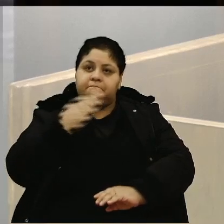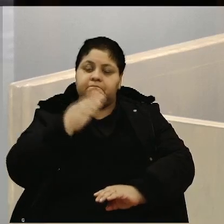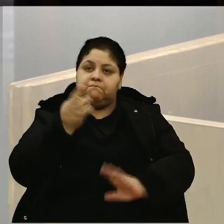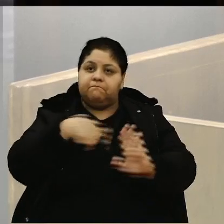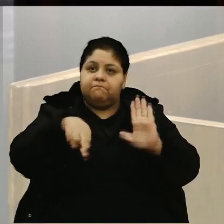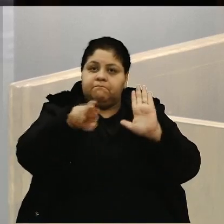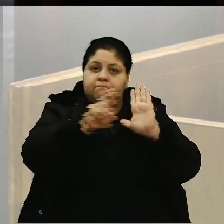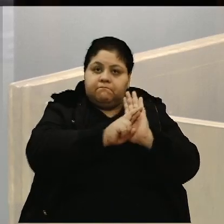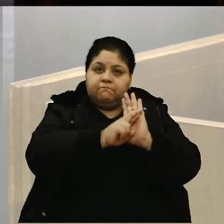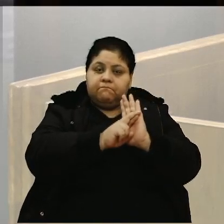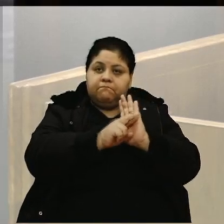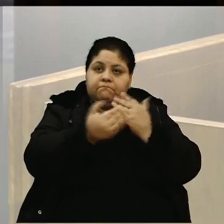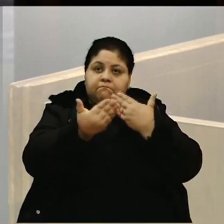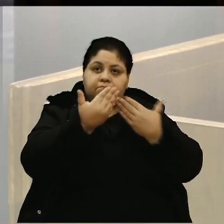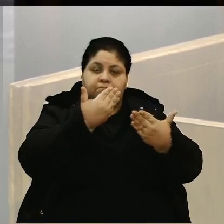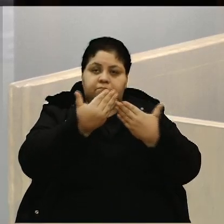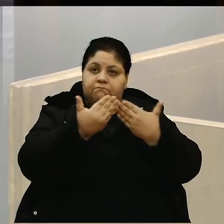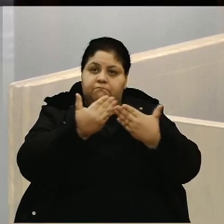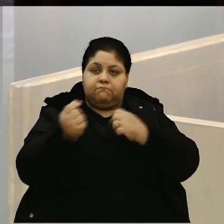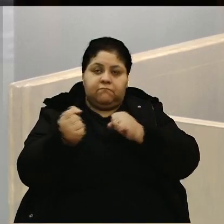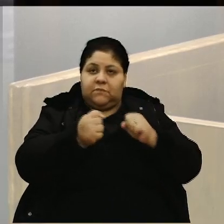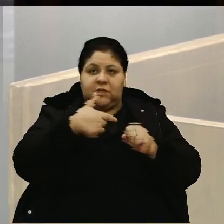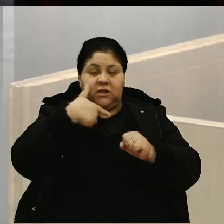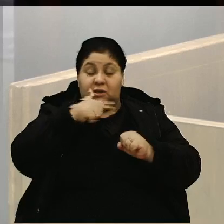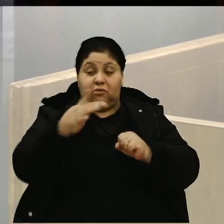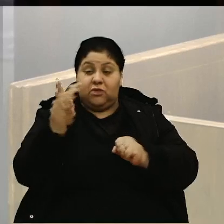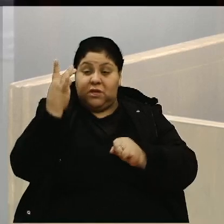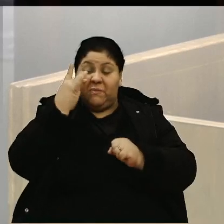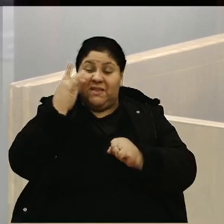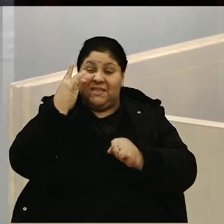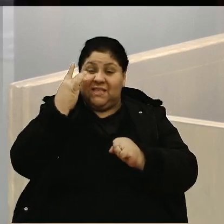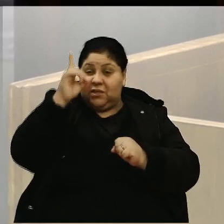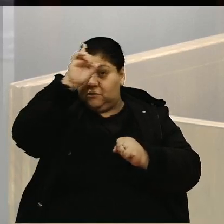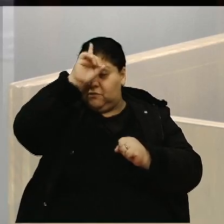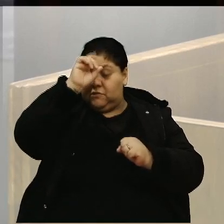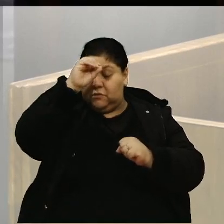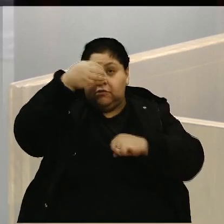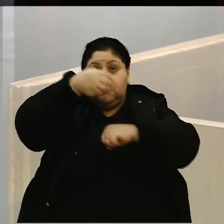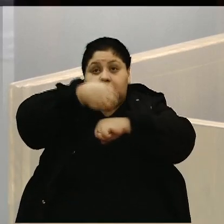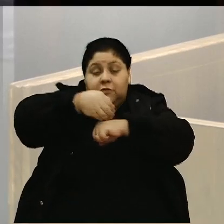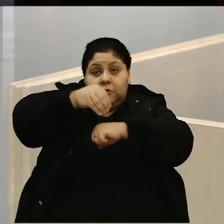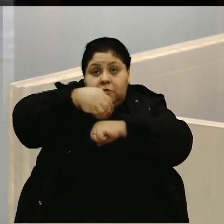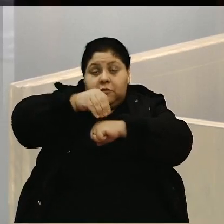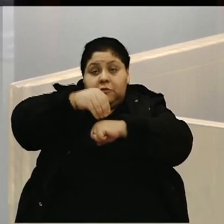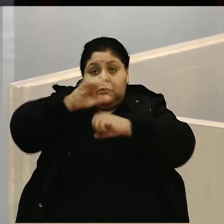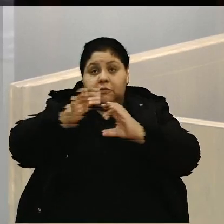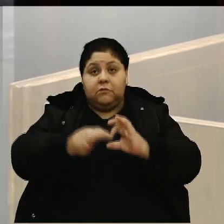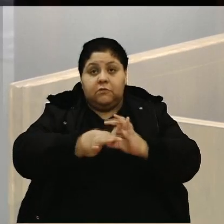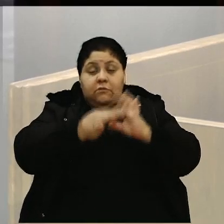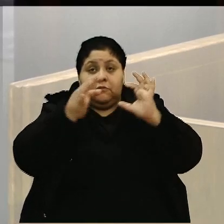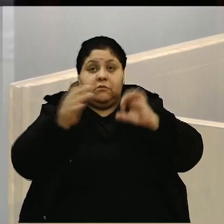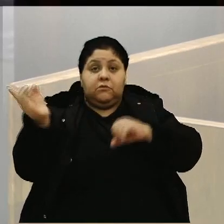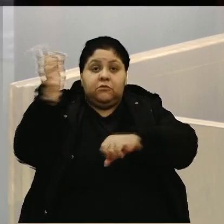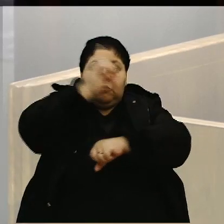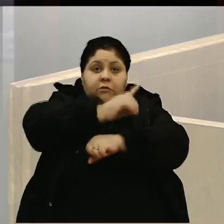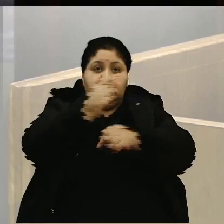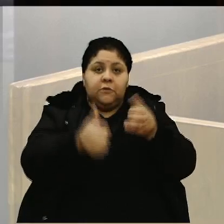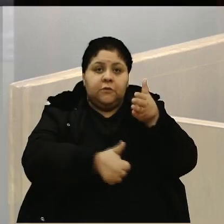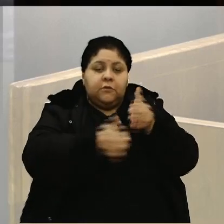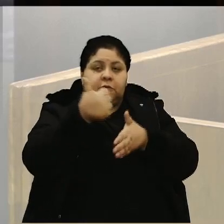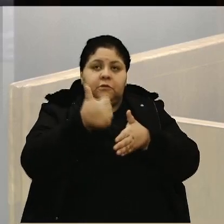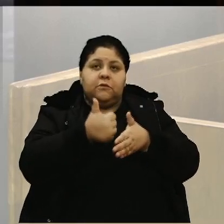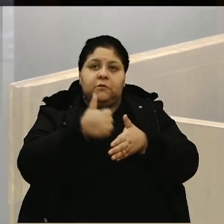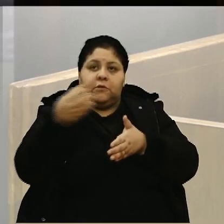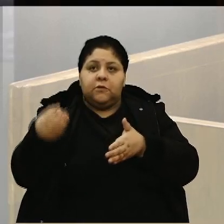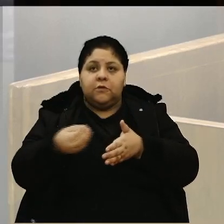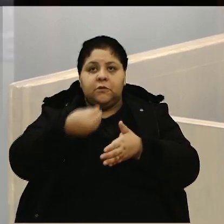do impasse, caso não seja possível sua presença em nosso hospital, sugerimos que seja disponibilizado data melhor que lhe for